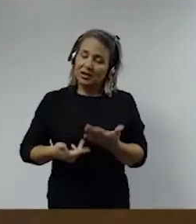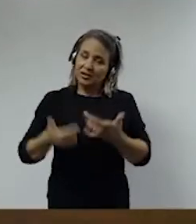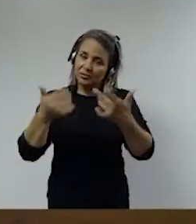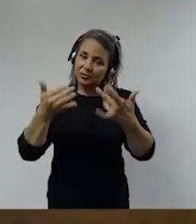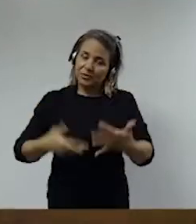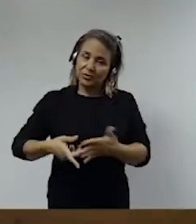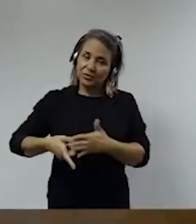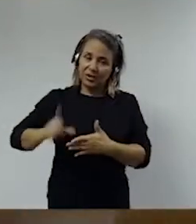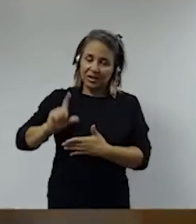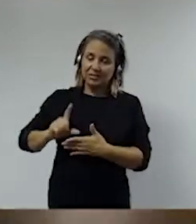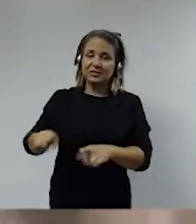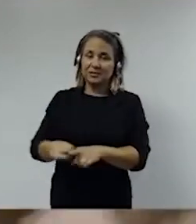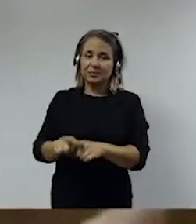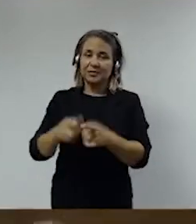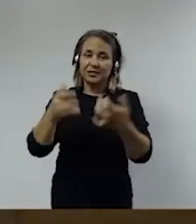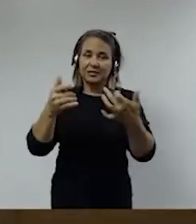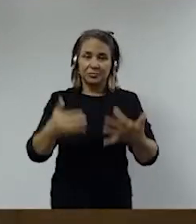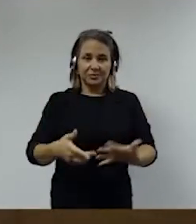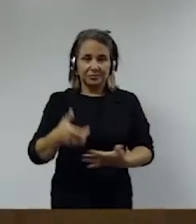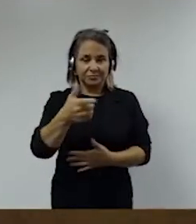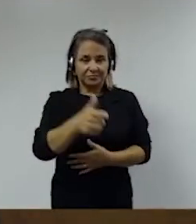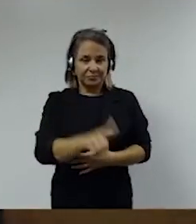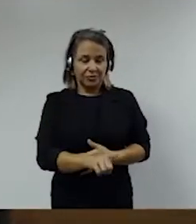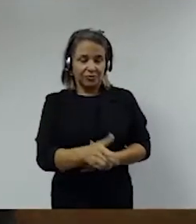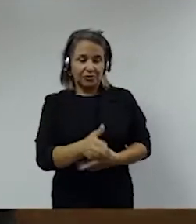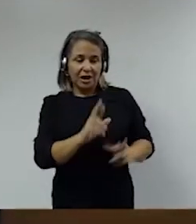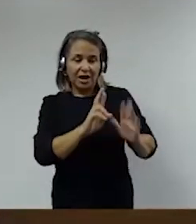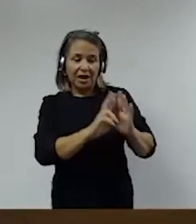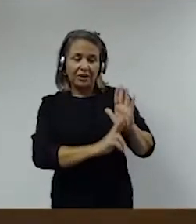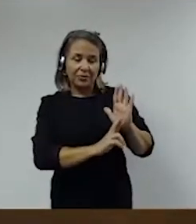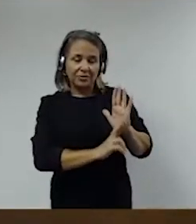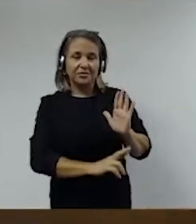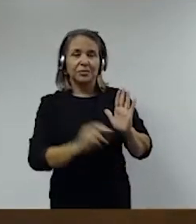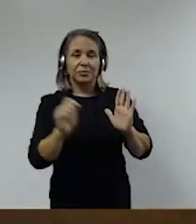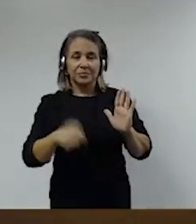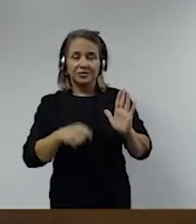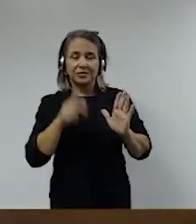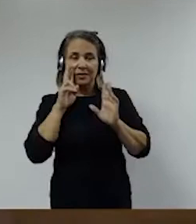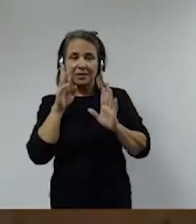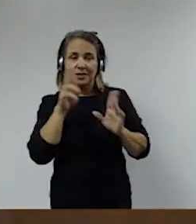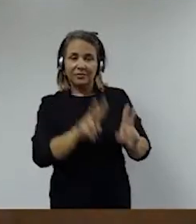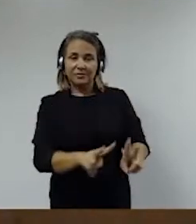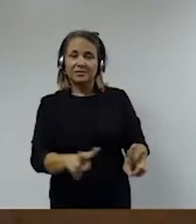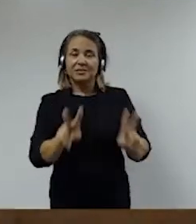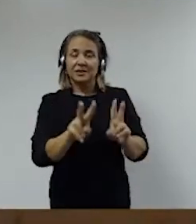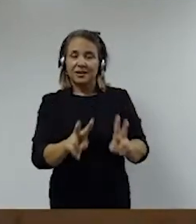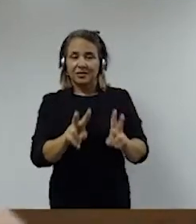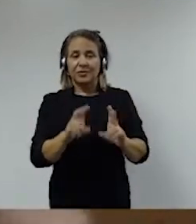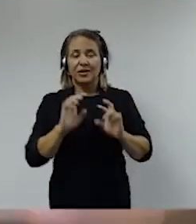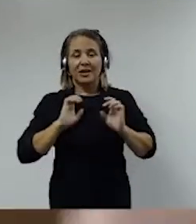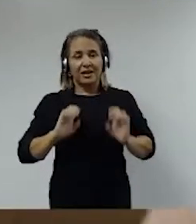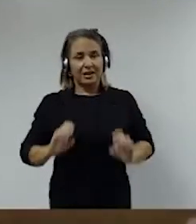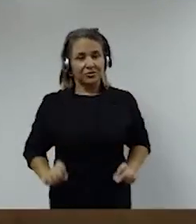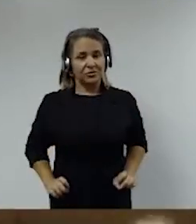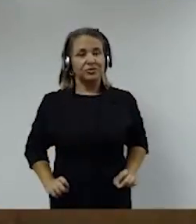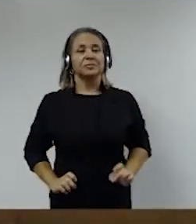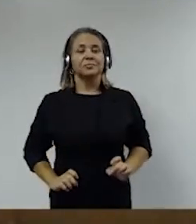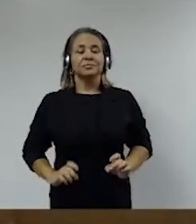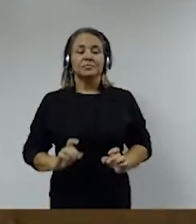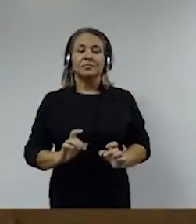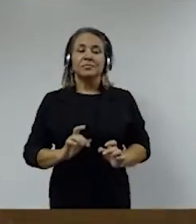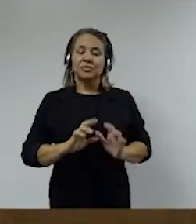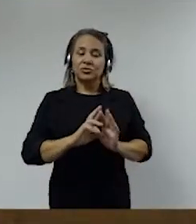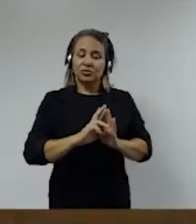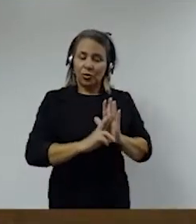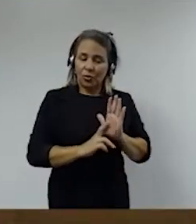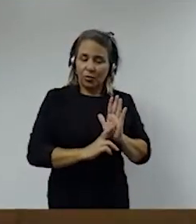conceito da telemedicina e toda a regulação, né, seja na perspectiva ético-disciplinar, né, de várias normas citadas